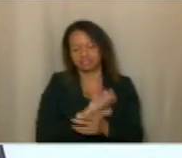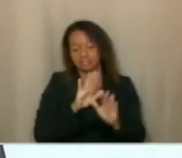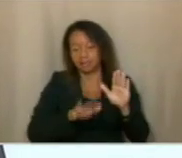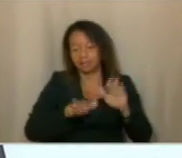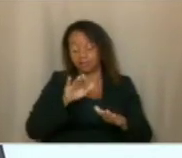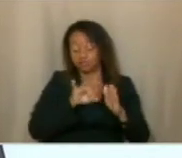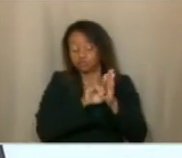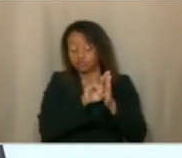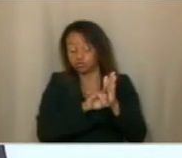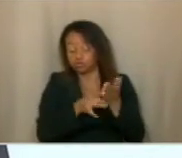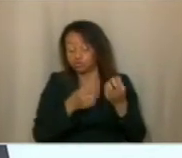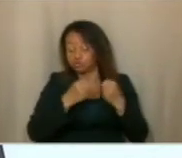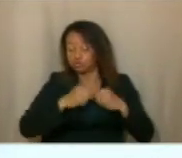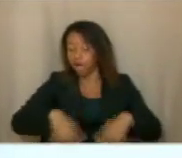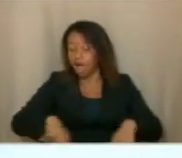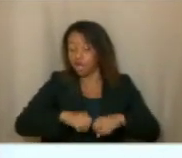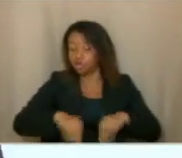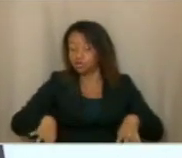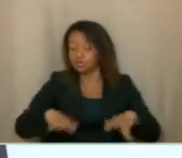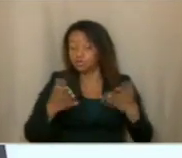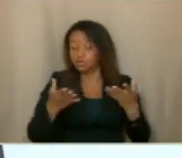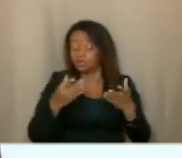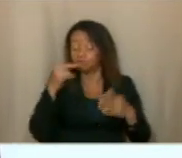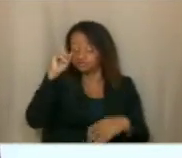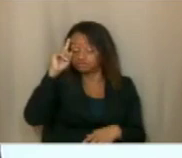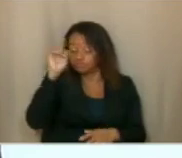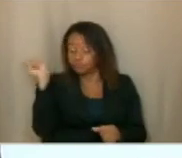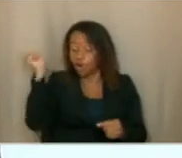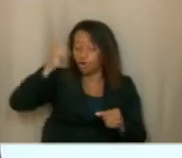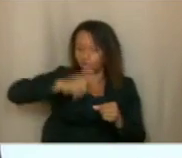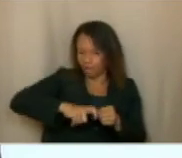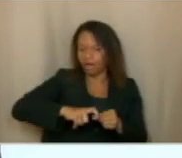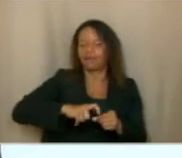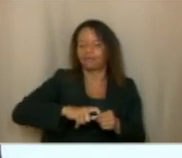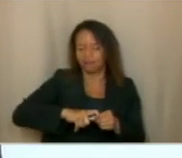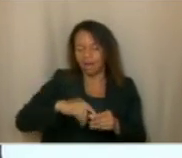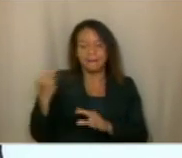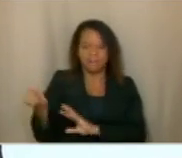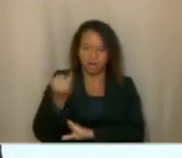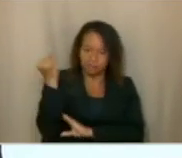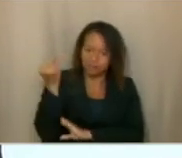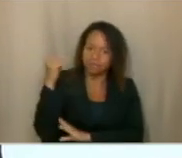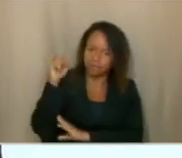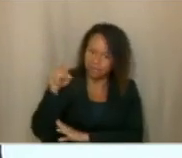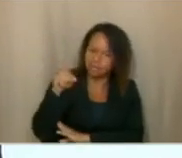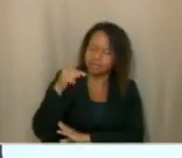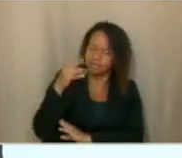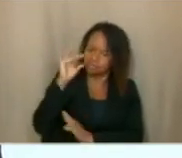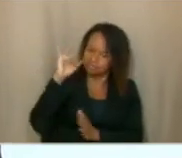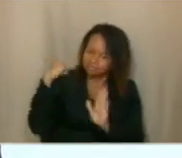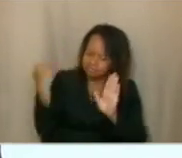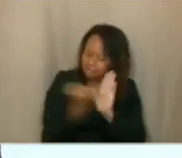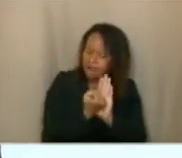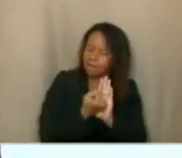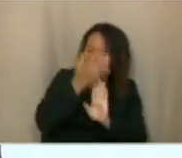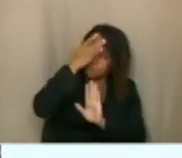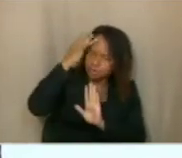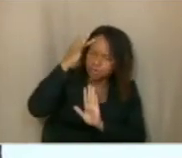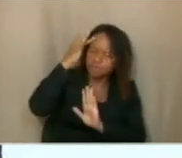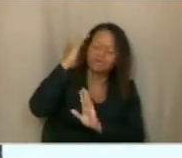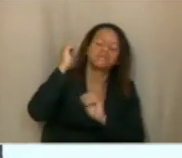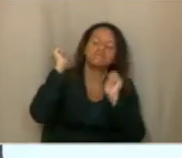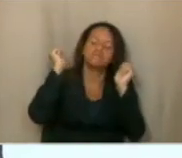do estudo, dos gastos, vai colocar em prática novamente. É importante que isso seja o mais rápido possível, para que as pessoas